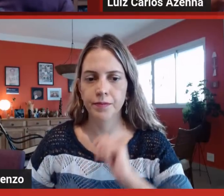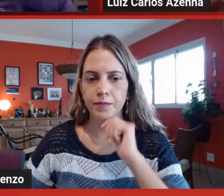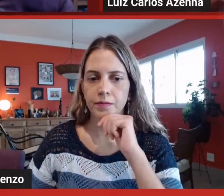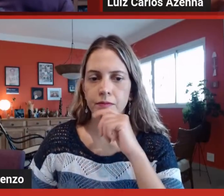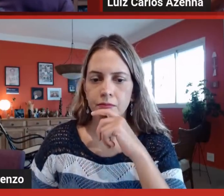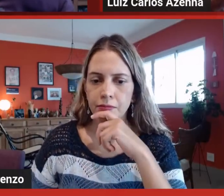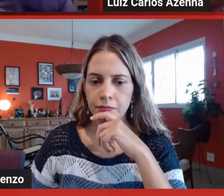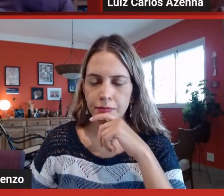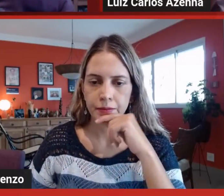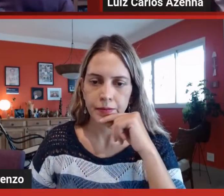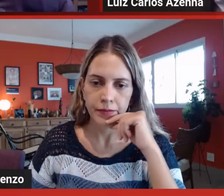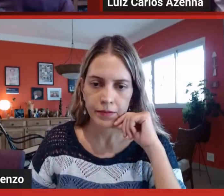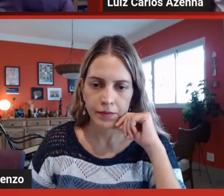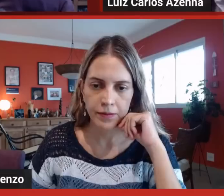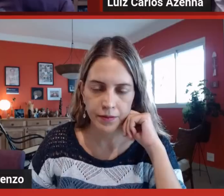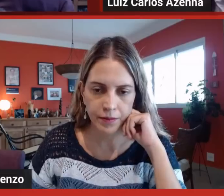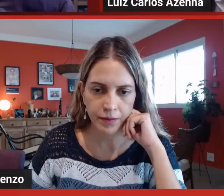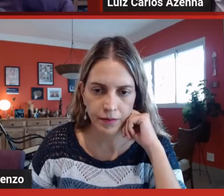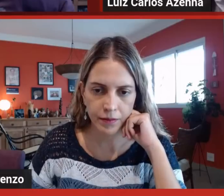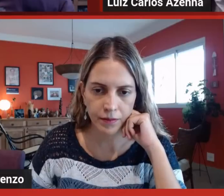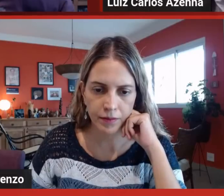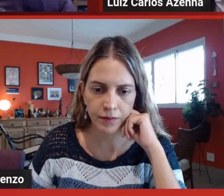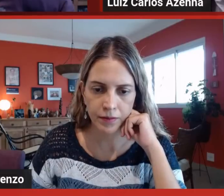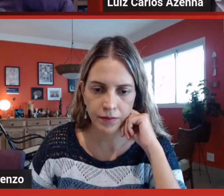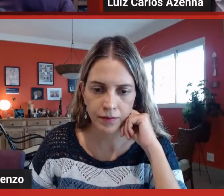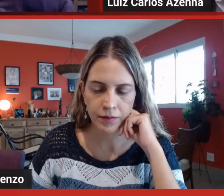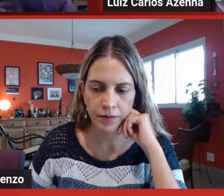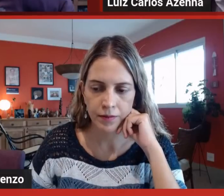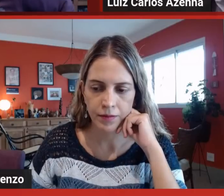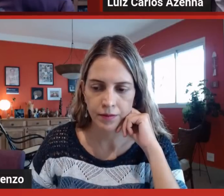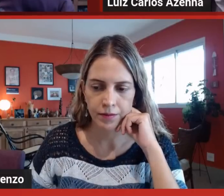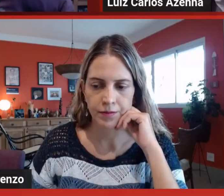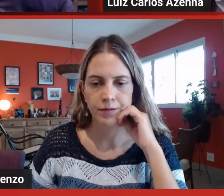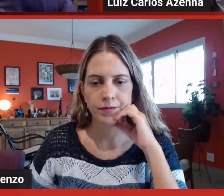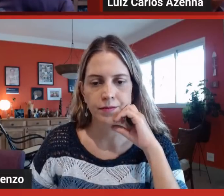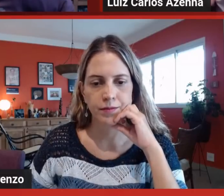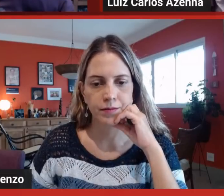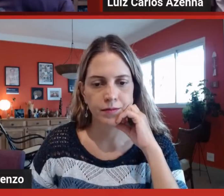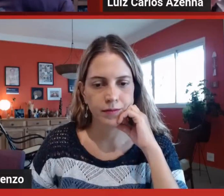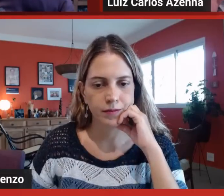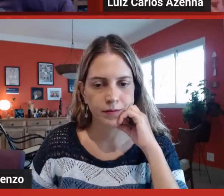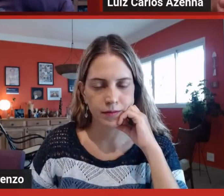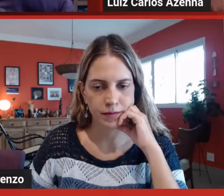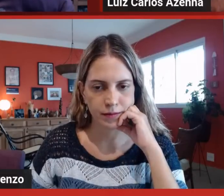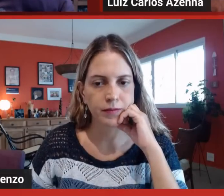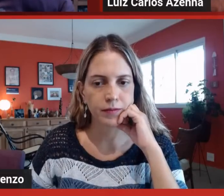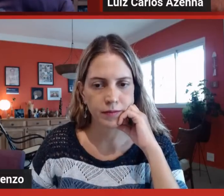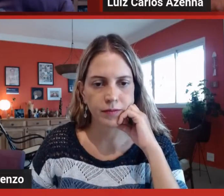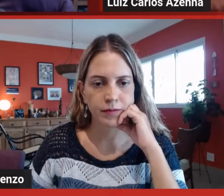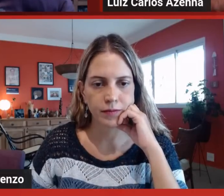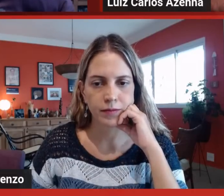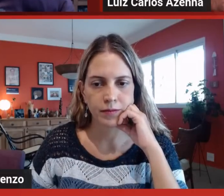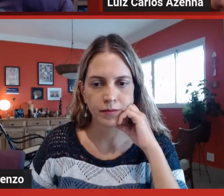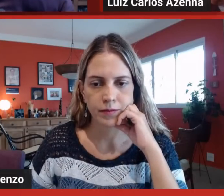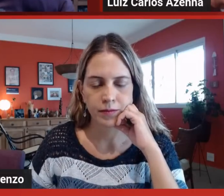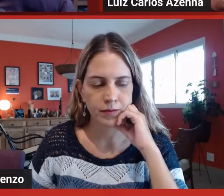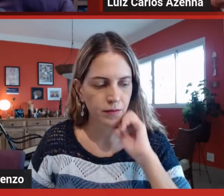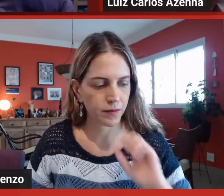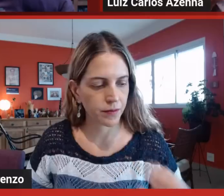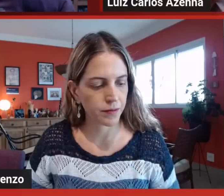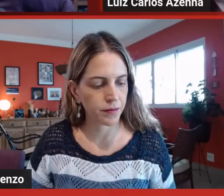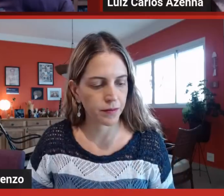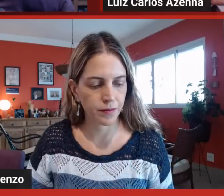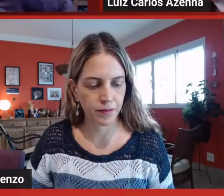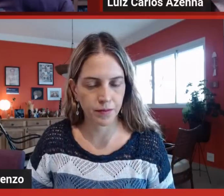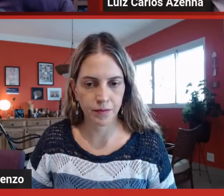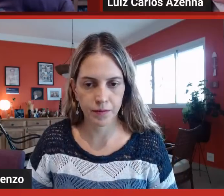disso. Ah, eu fiz várias reportagens, um período de 15 dias que eu fiquei lá no Iraque, dando, vamos